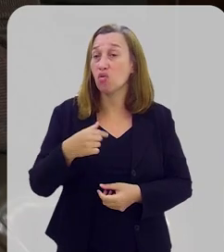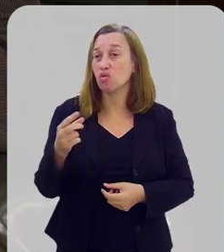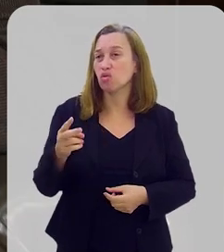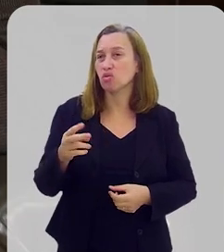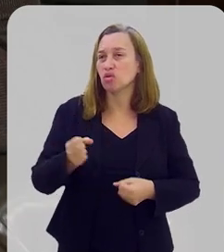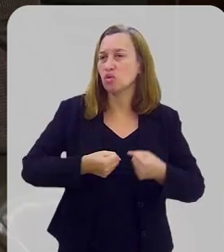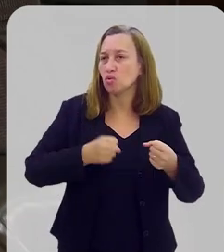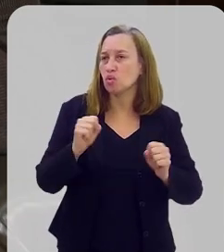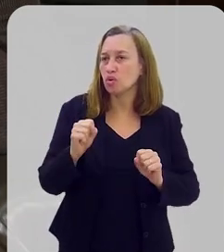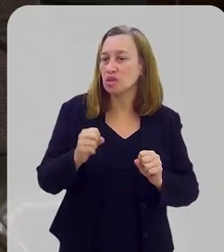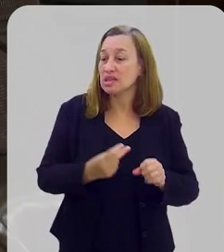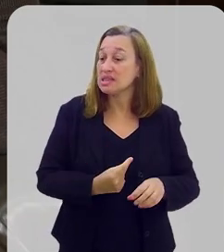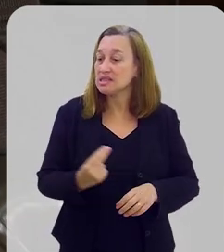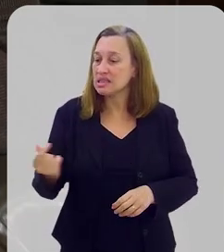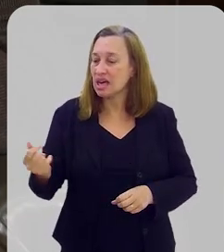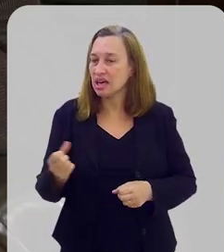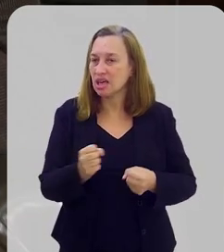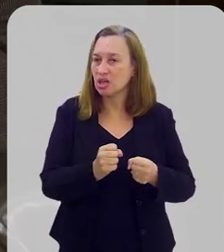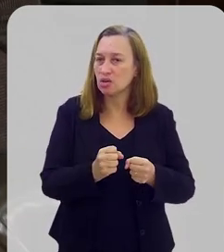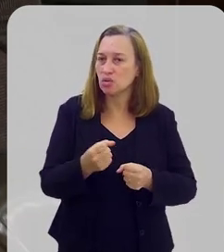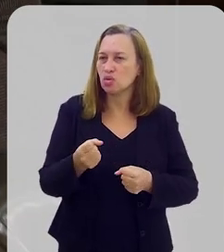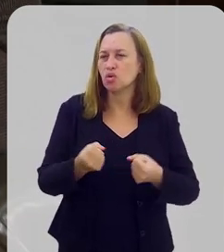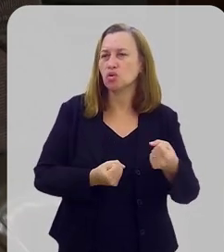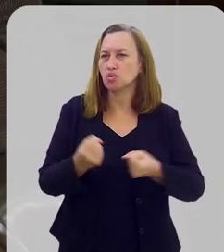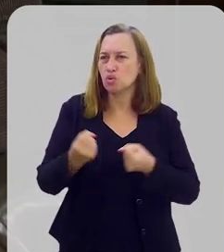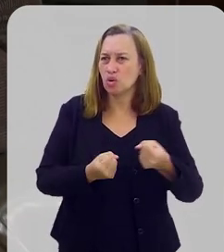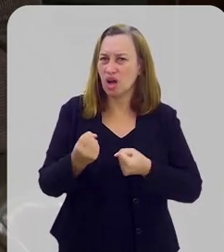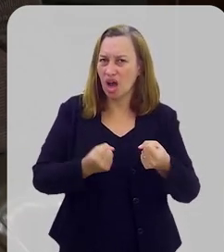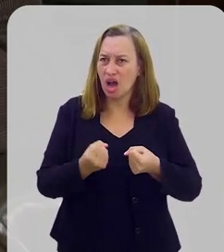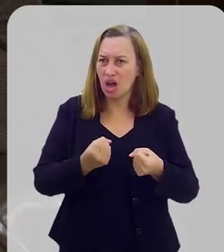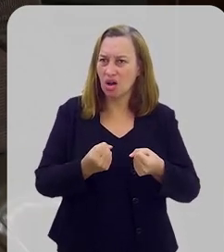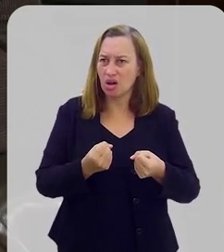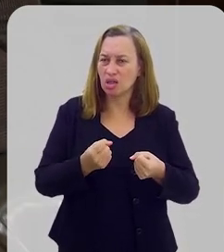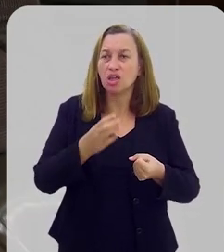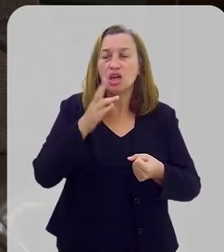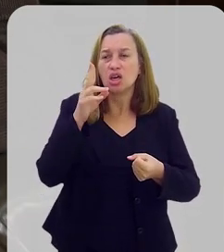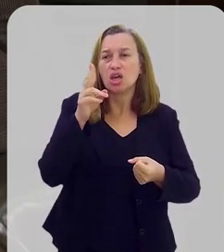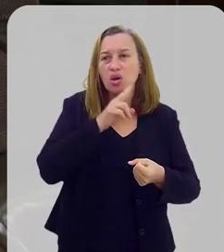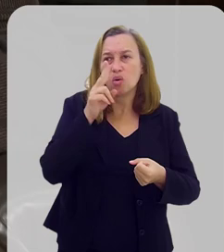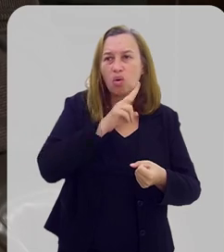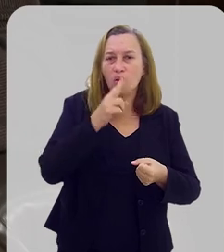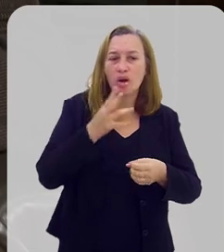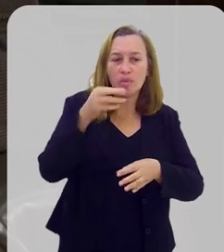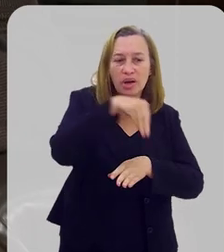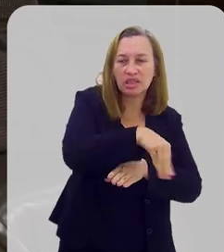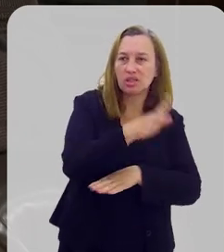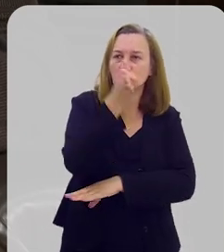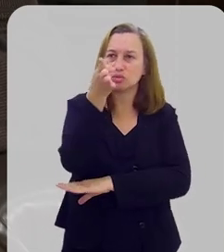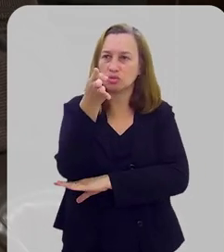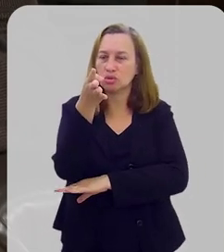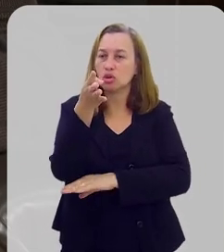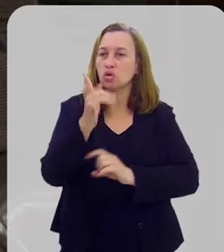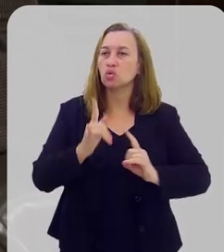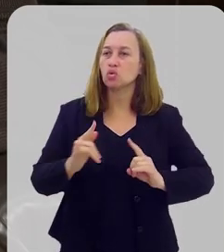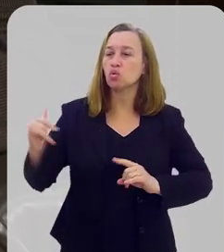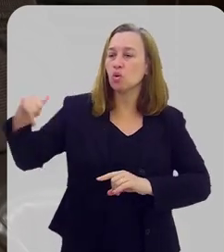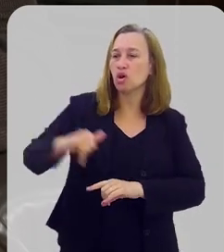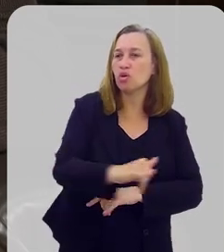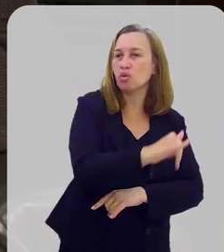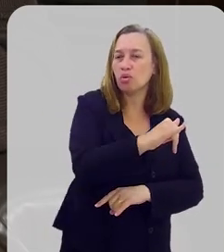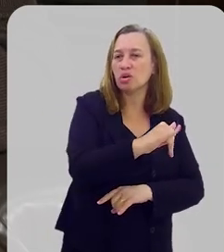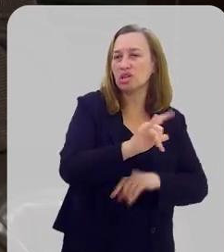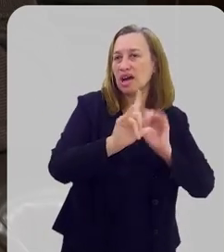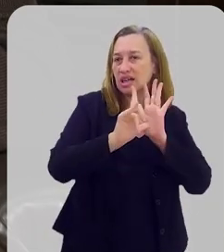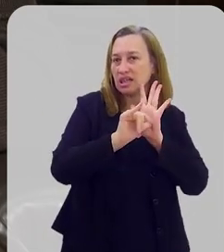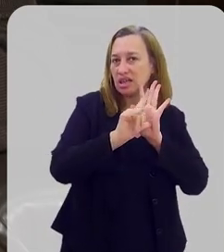fui correr do carro que nós saímos do translado para correr para dentro do aeroporto porque estávamos atrasado para irmos